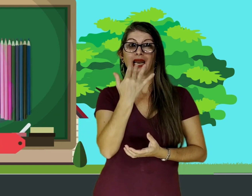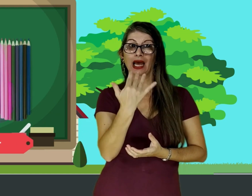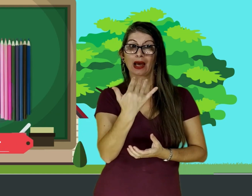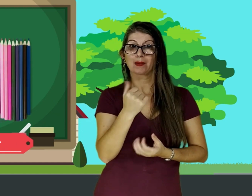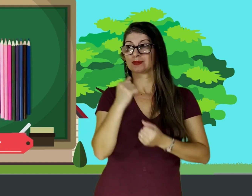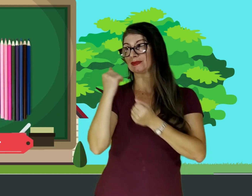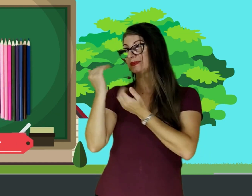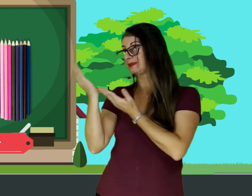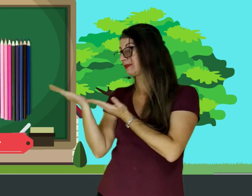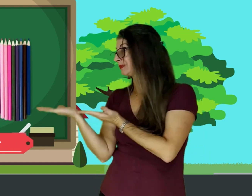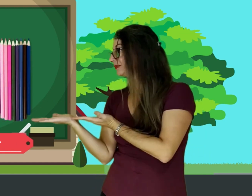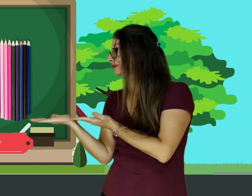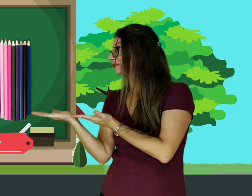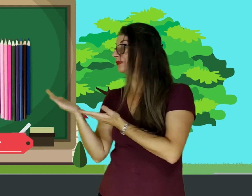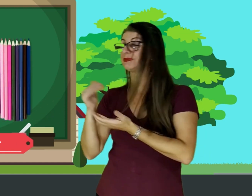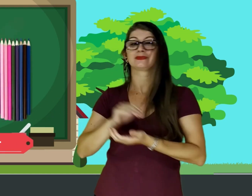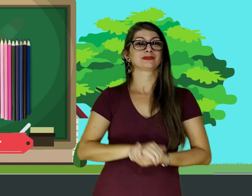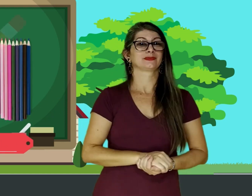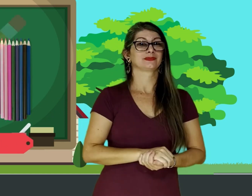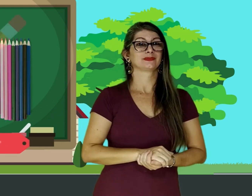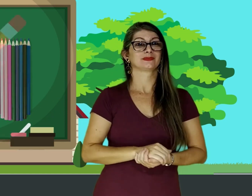lápis de cor,